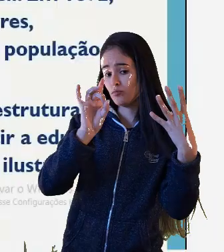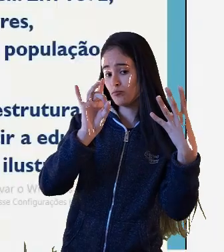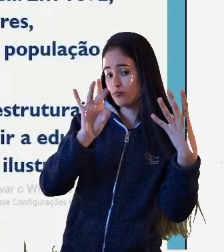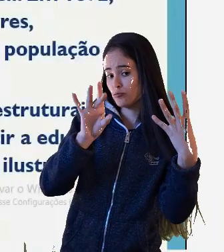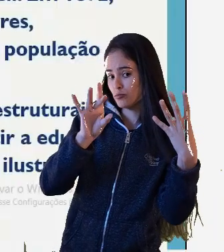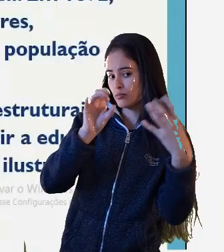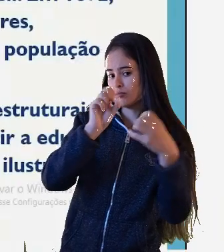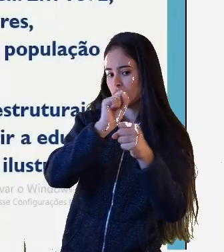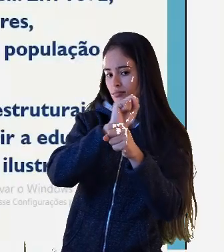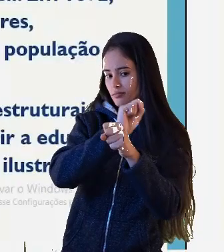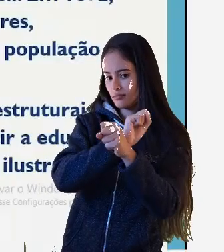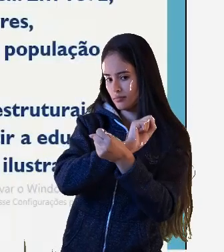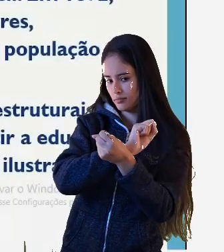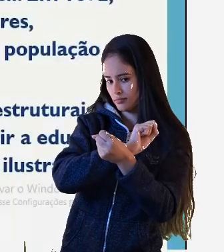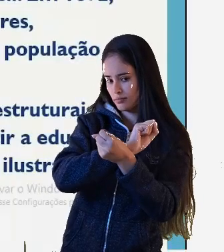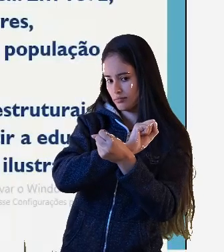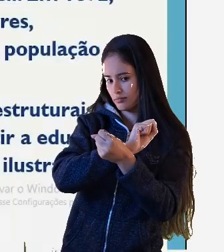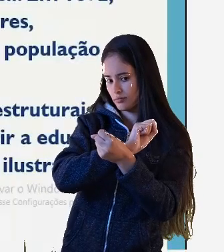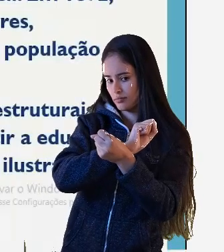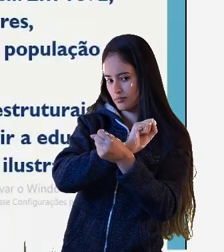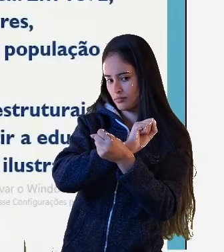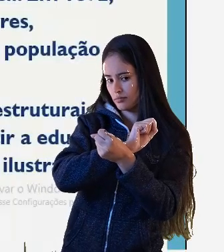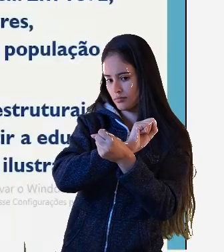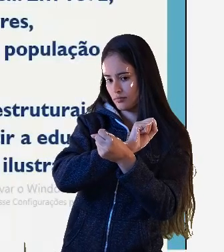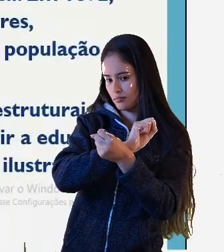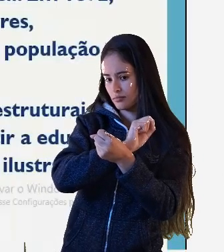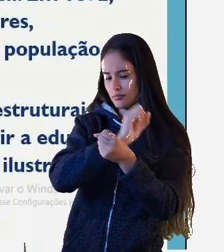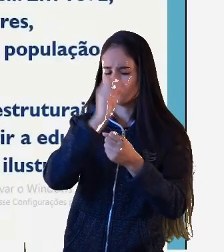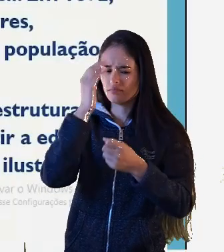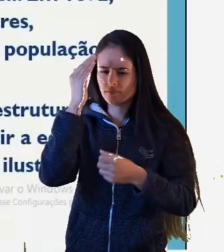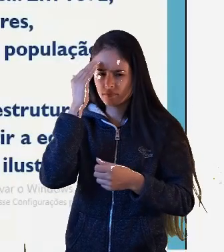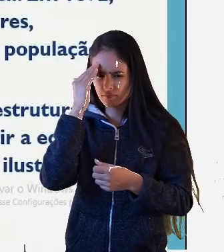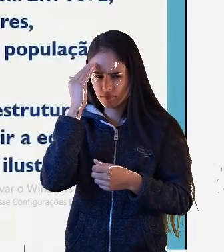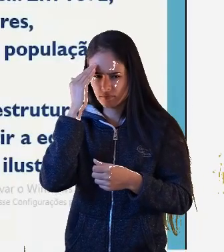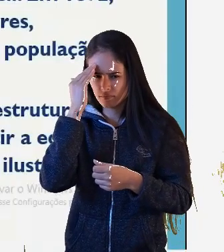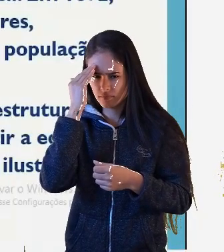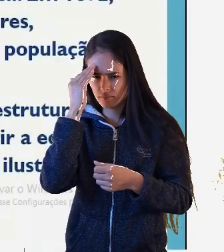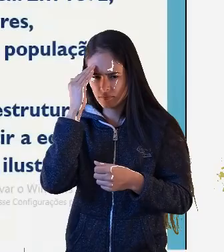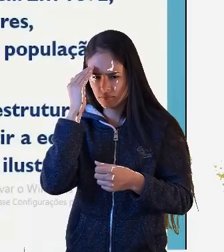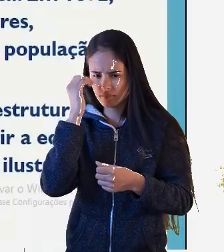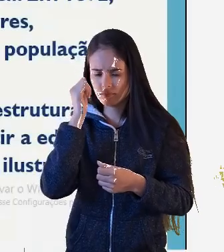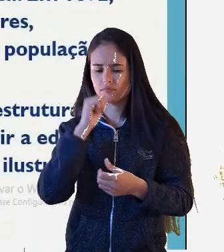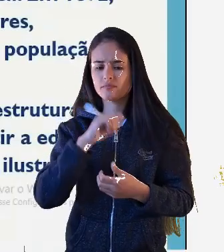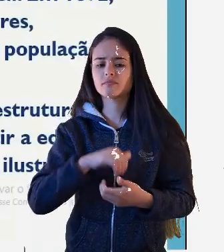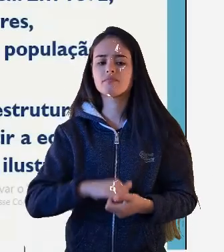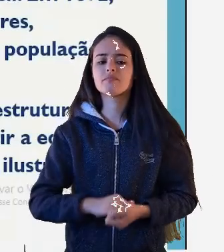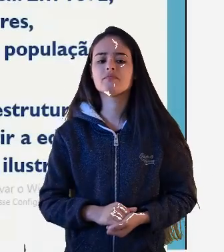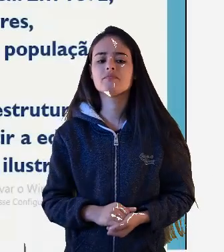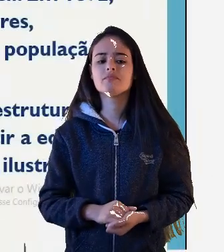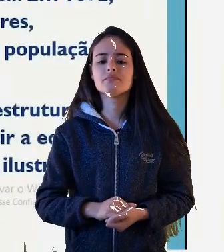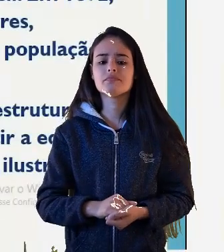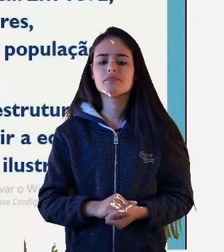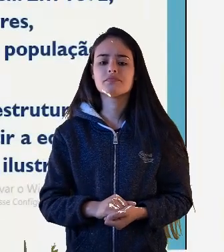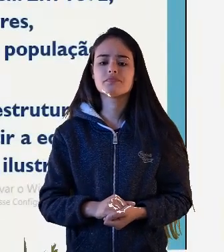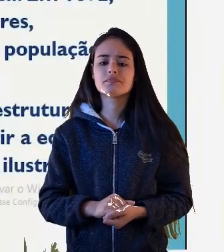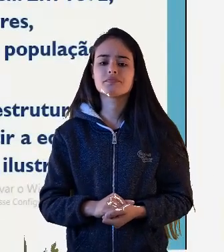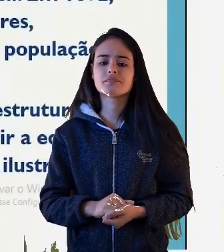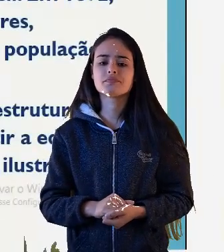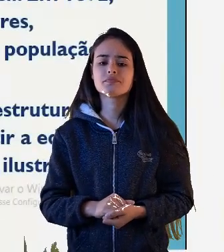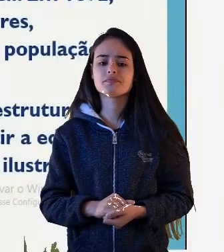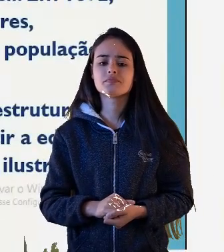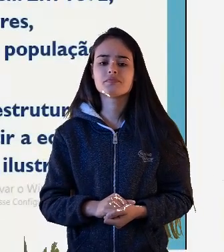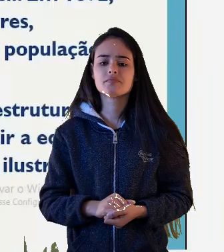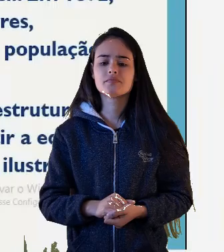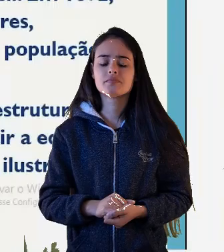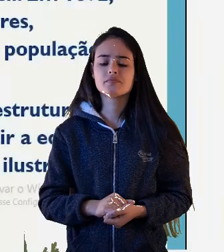dinheiro dela, né? Olha só a dificuldade que isso era, né? E, então, esses casos, como o da Isabel, eles ilustram a interdição